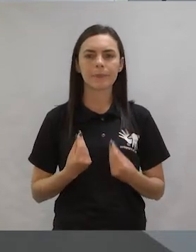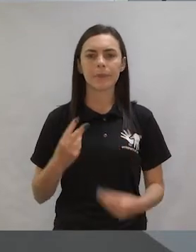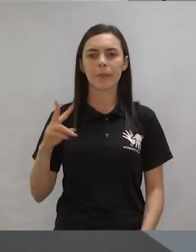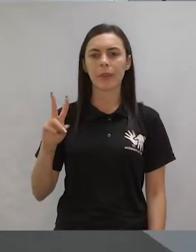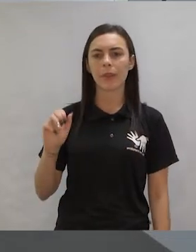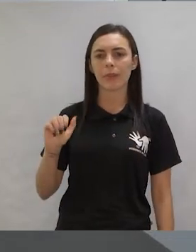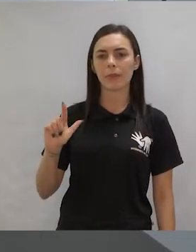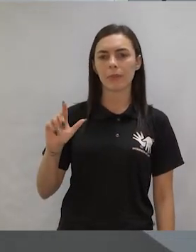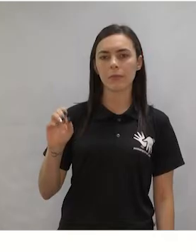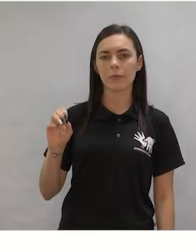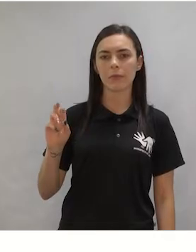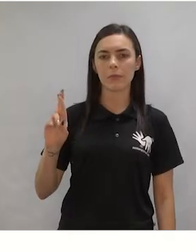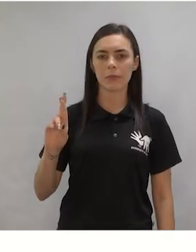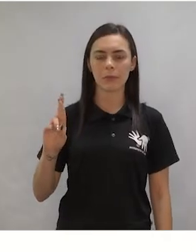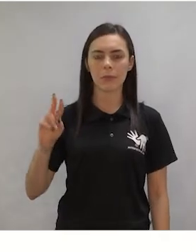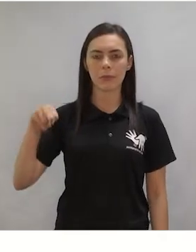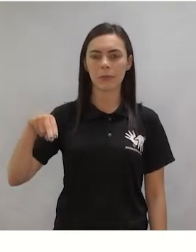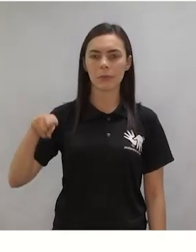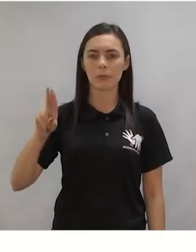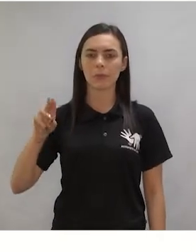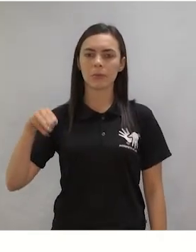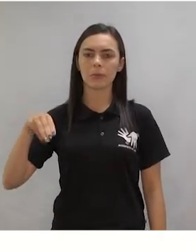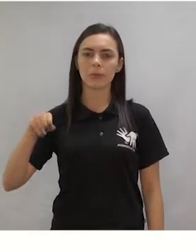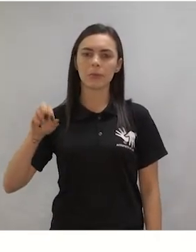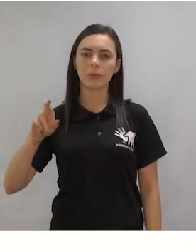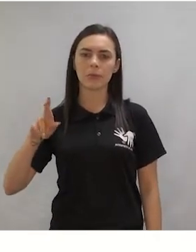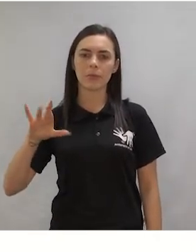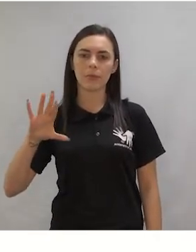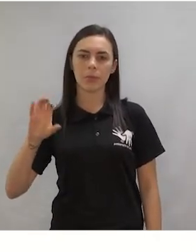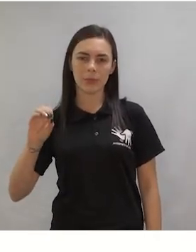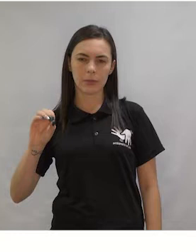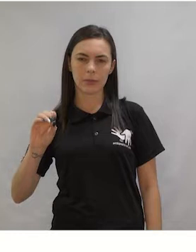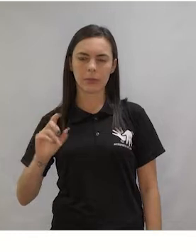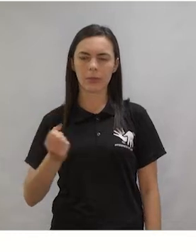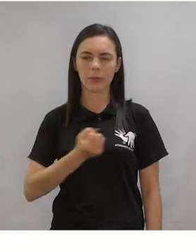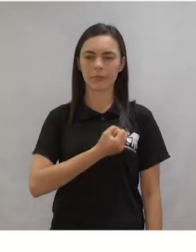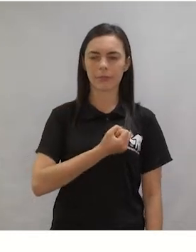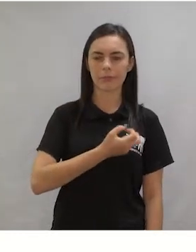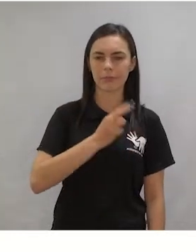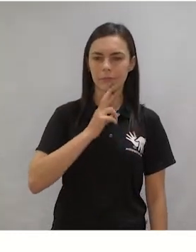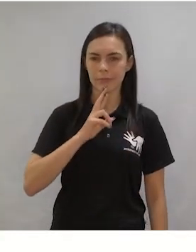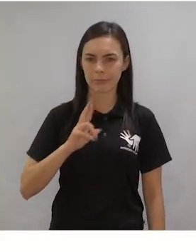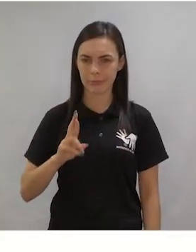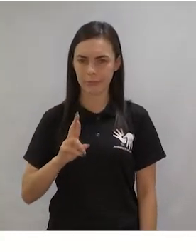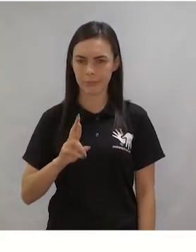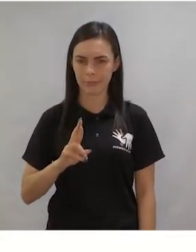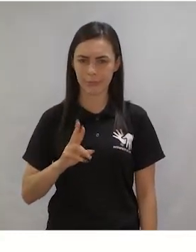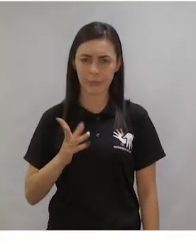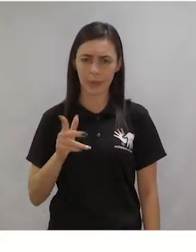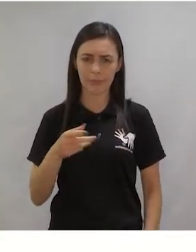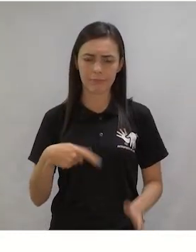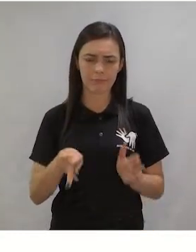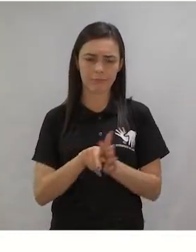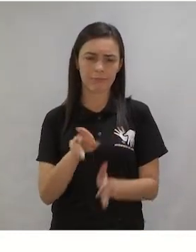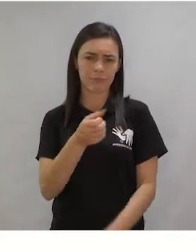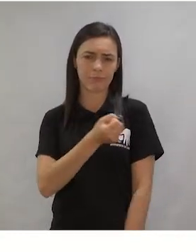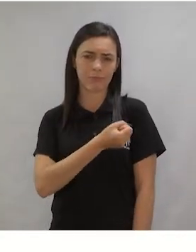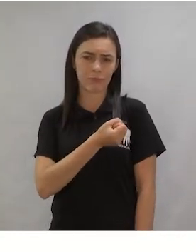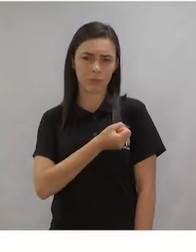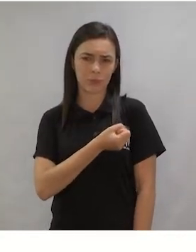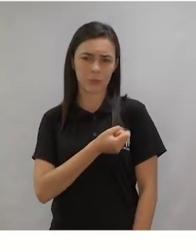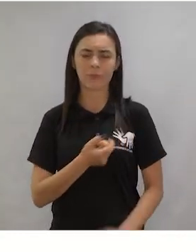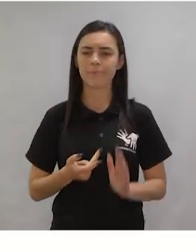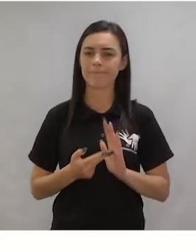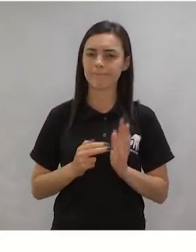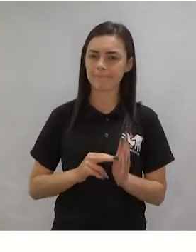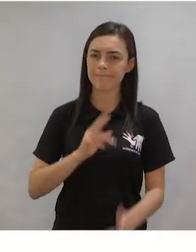valor numérico, o que seria um valor numérico? A gente fala valor numérico, é número, né? Então, a